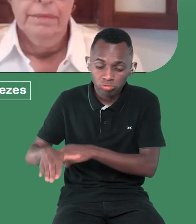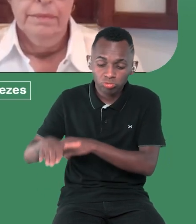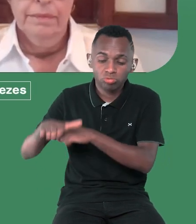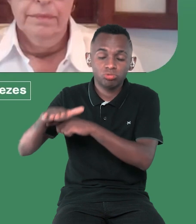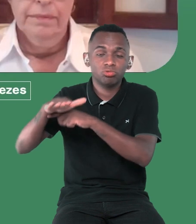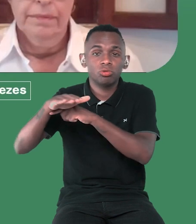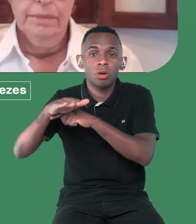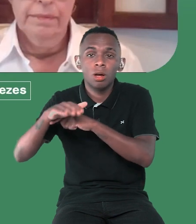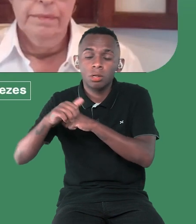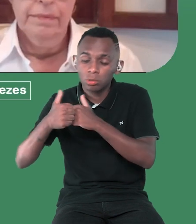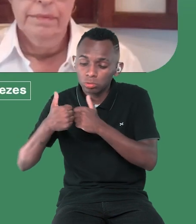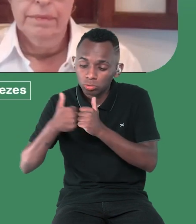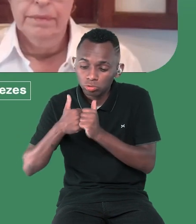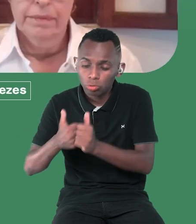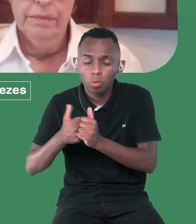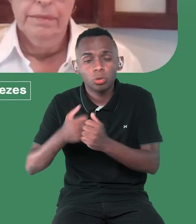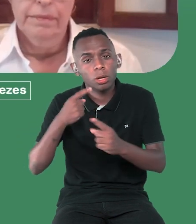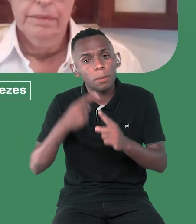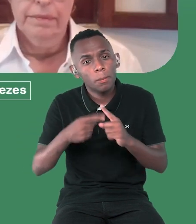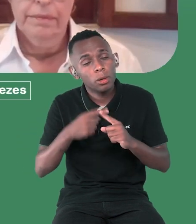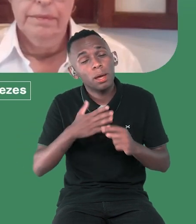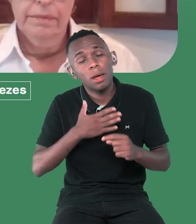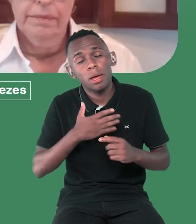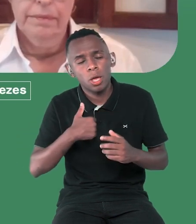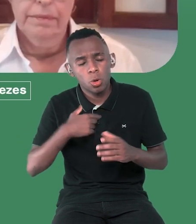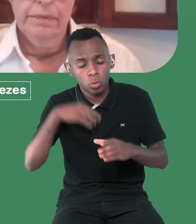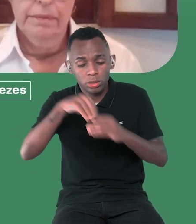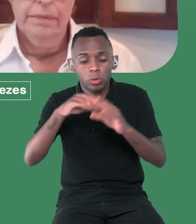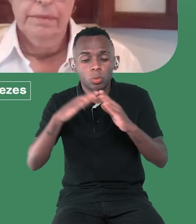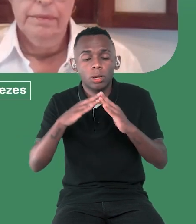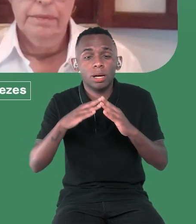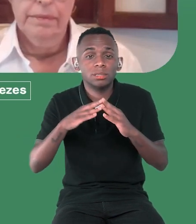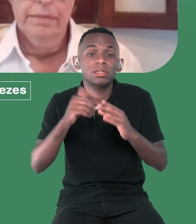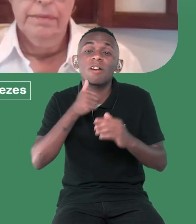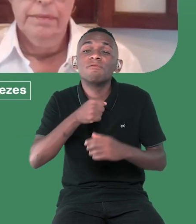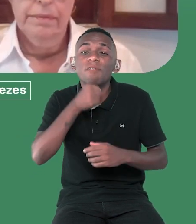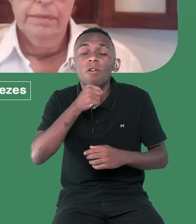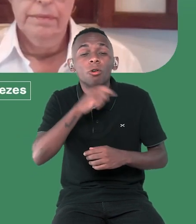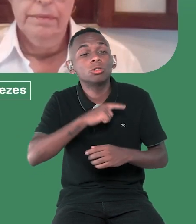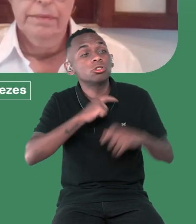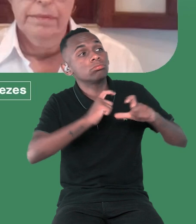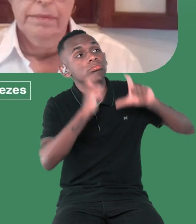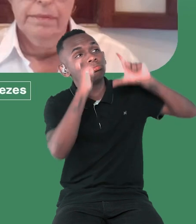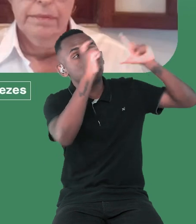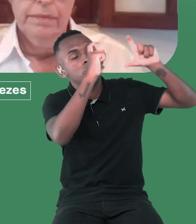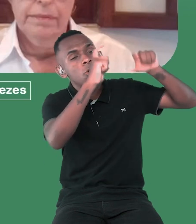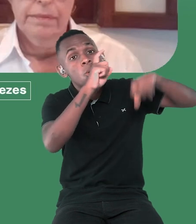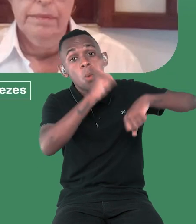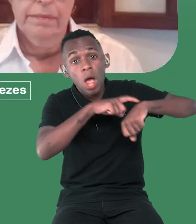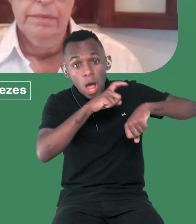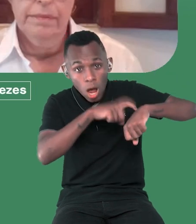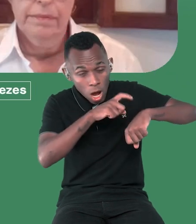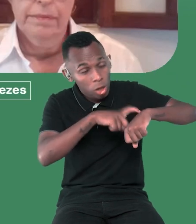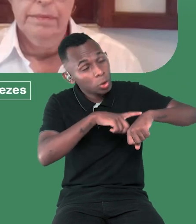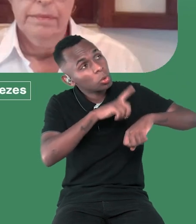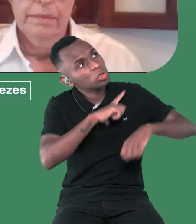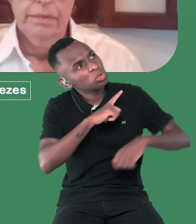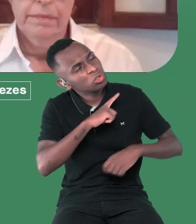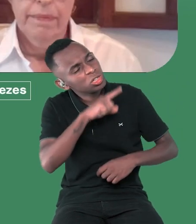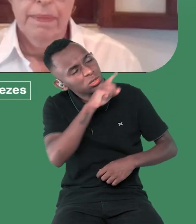acompanhou durante muito tempo, porque eu lia muito na casa da minha avó, e lá tinha um relógio de parede, esses relógios de madeira, antigos e